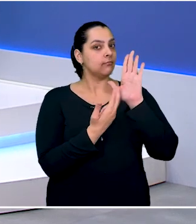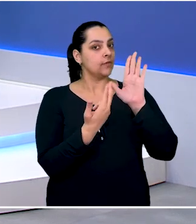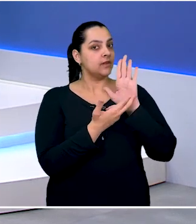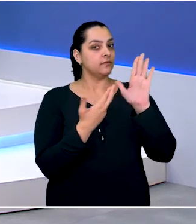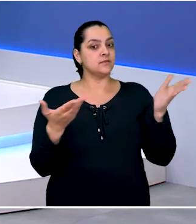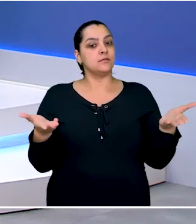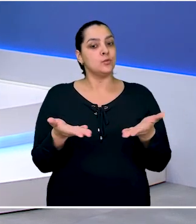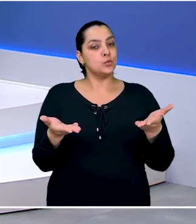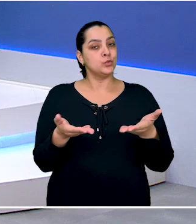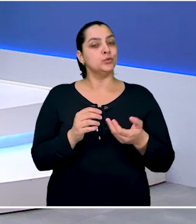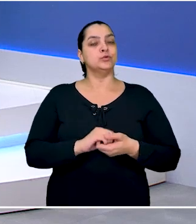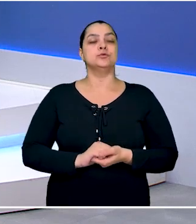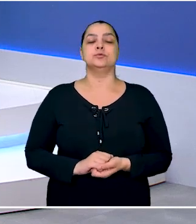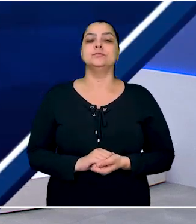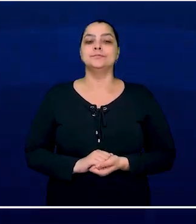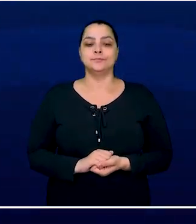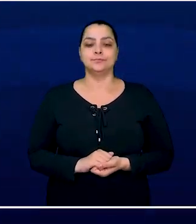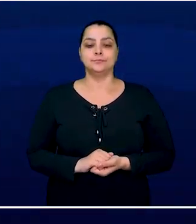revista eletrônica de hoje.